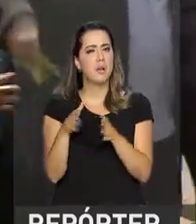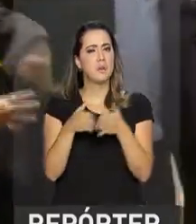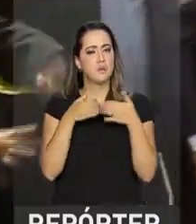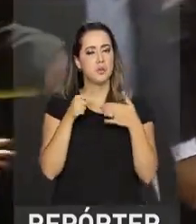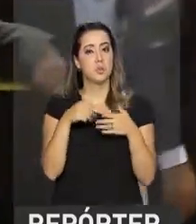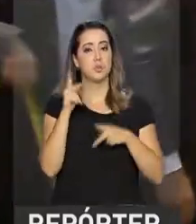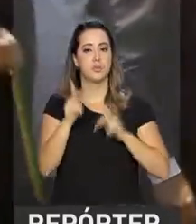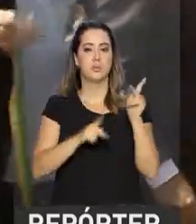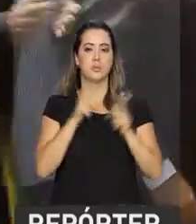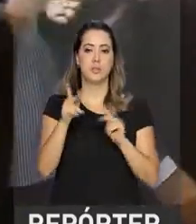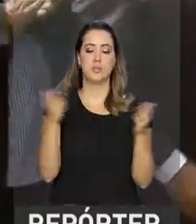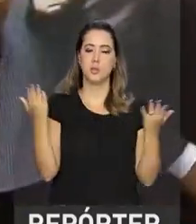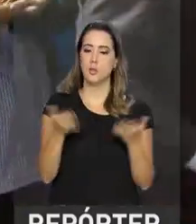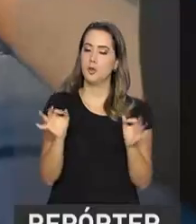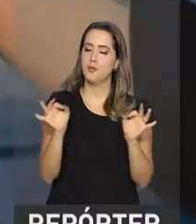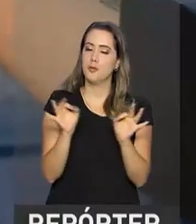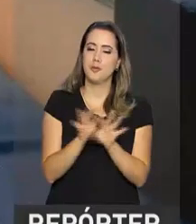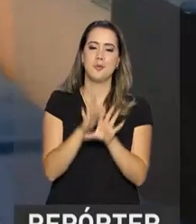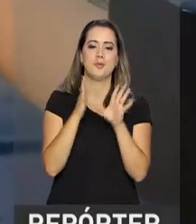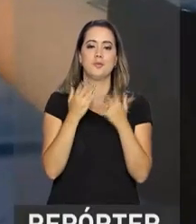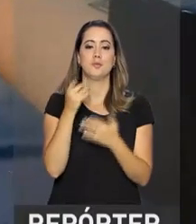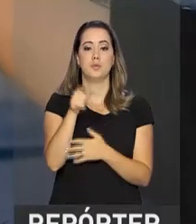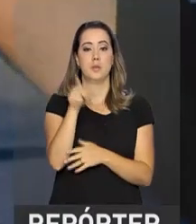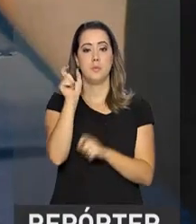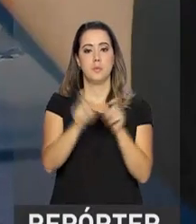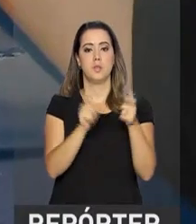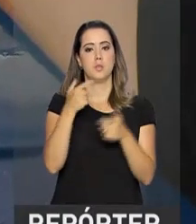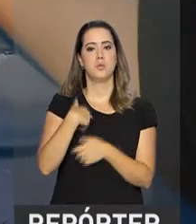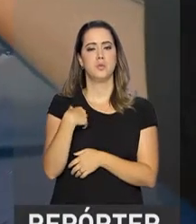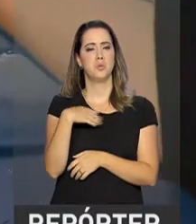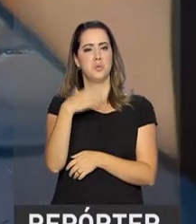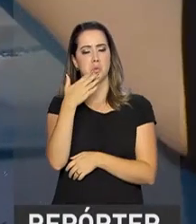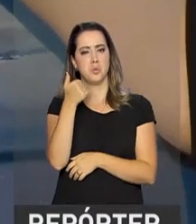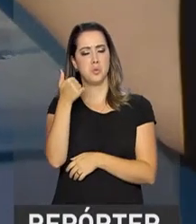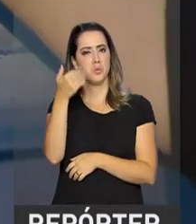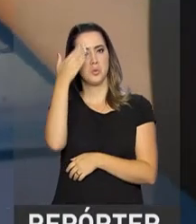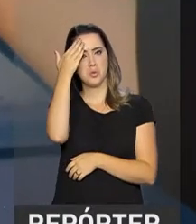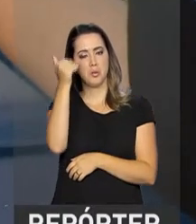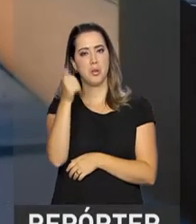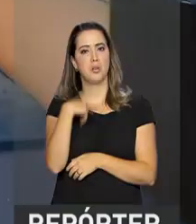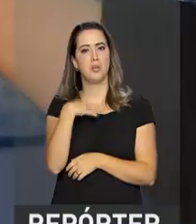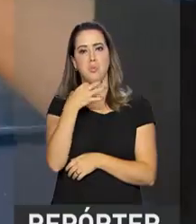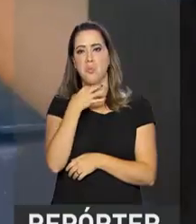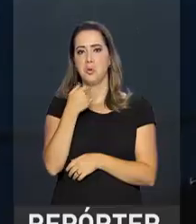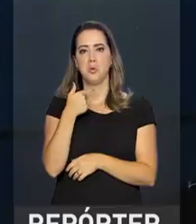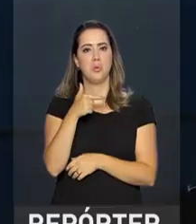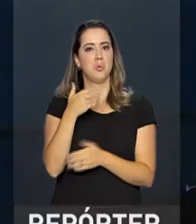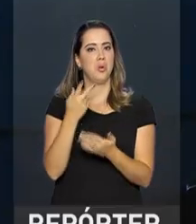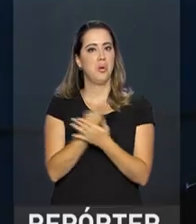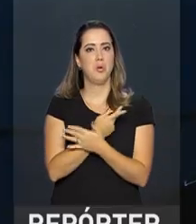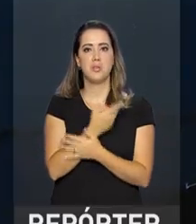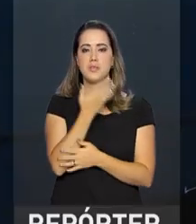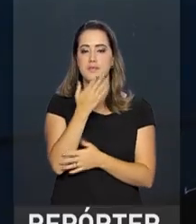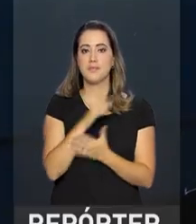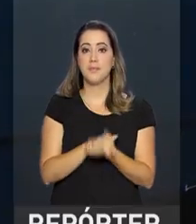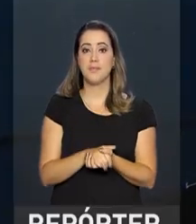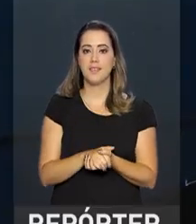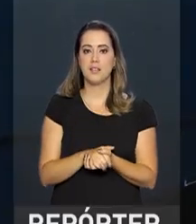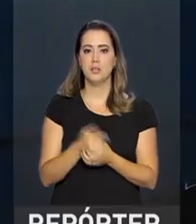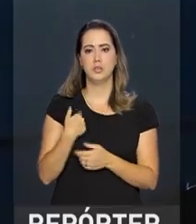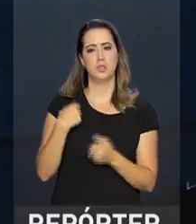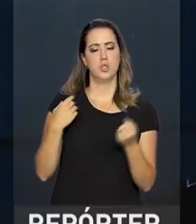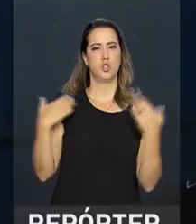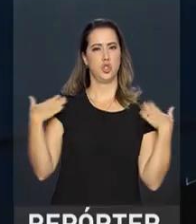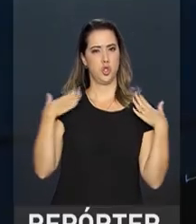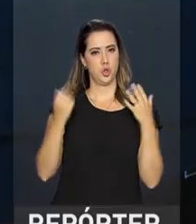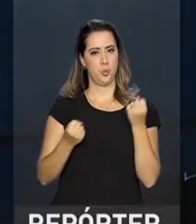população que agora se concretiza. E tem gente que achava que o projeto nunca fosse sair do papel. A gente mesmo, motorista, duvidamos